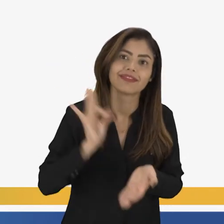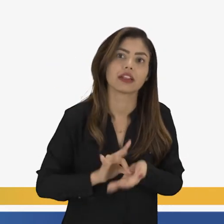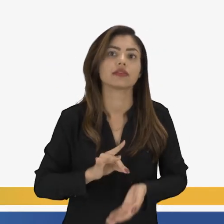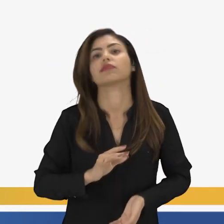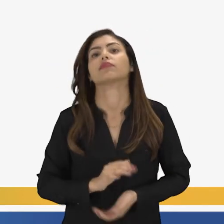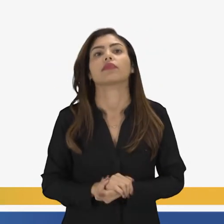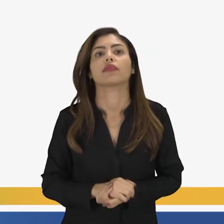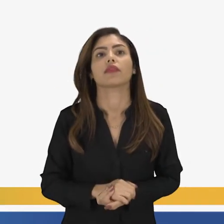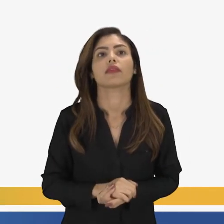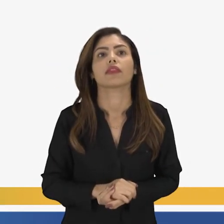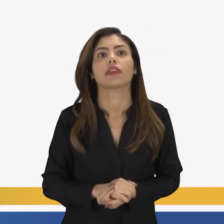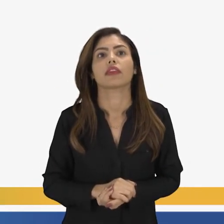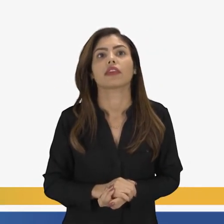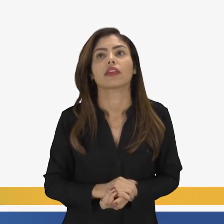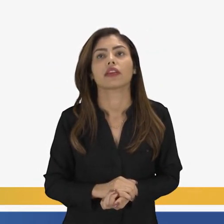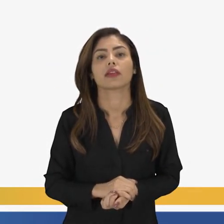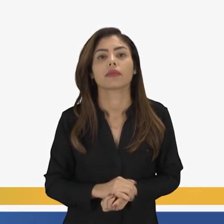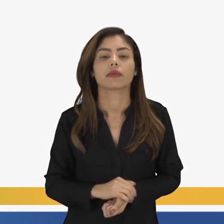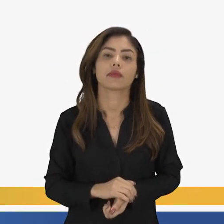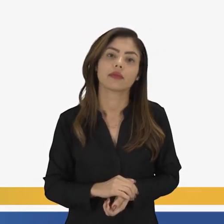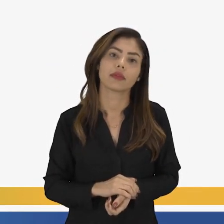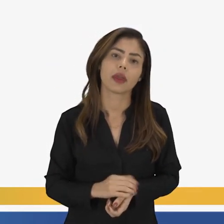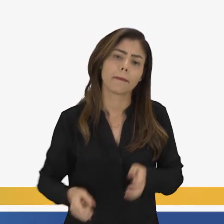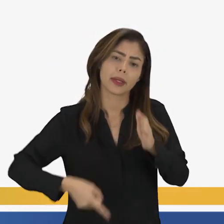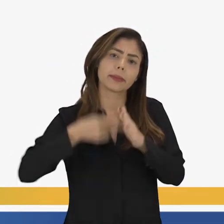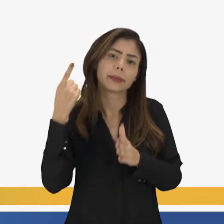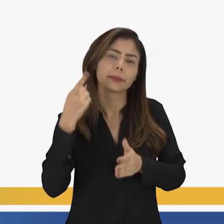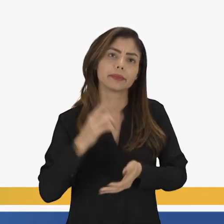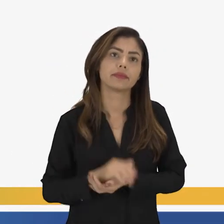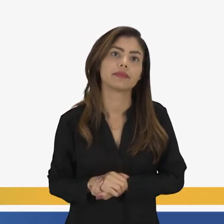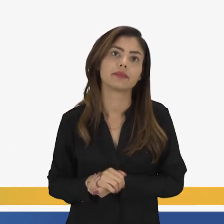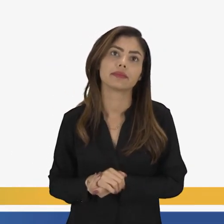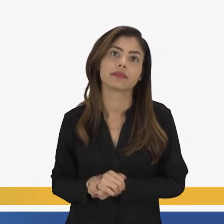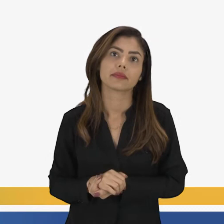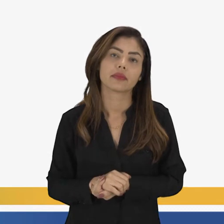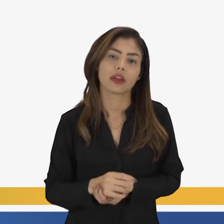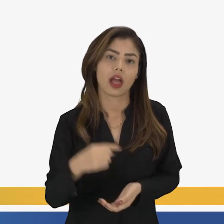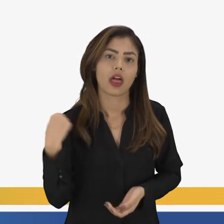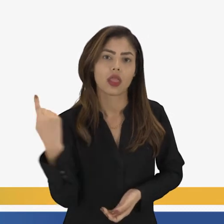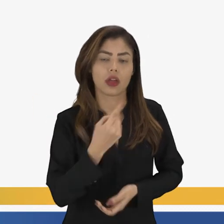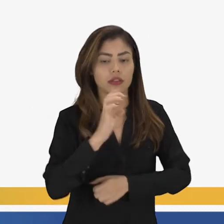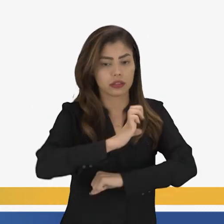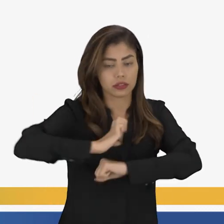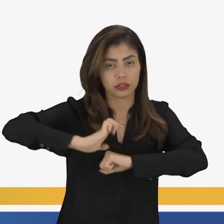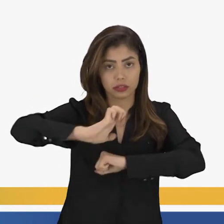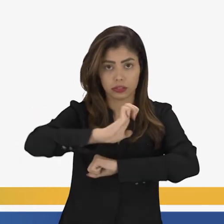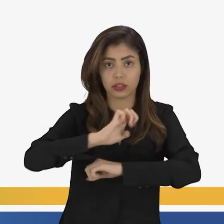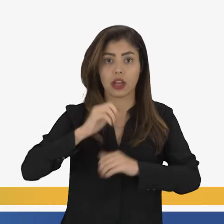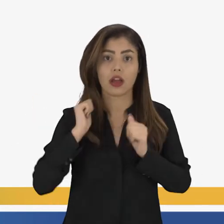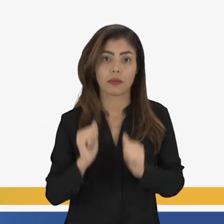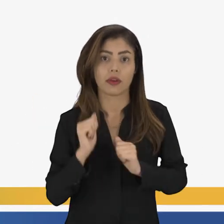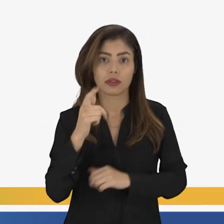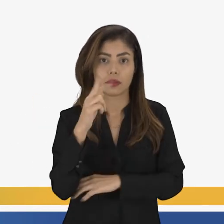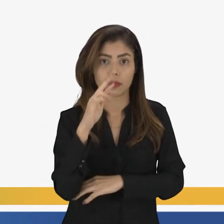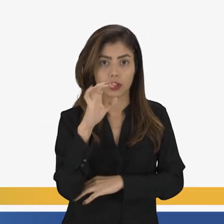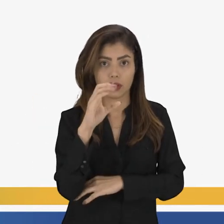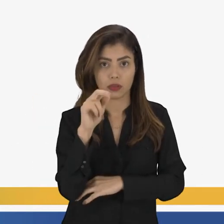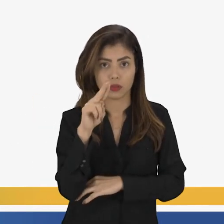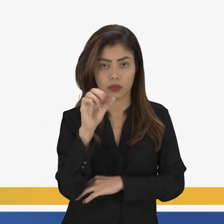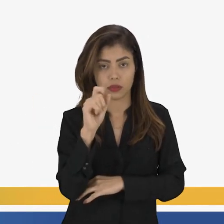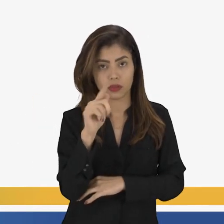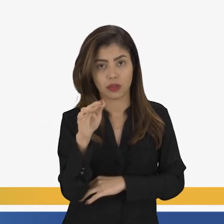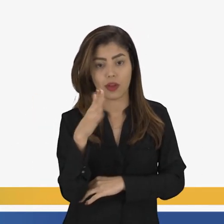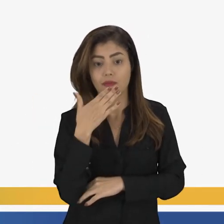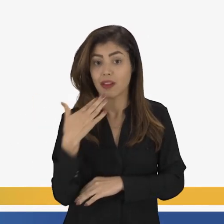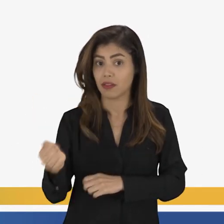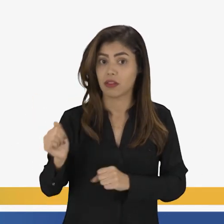que eu trago de sugestão aqui para vocês. Primeiramente, será que o nosso estado não pode ser o precursor da cura do